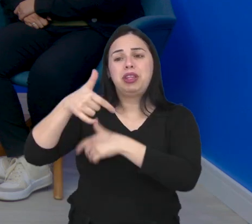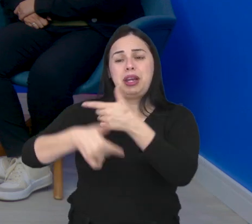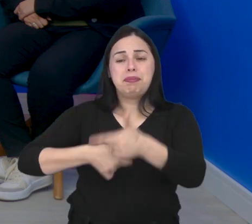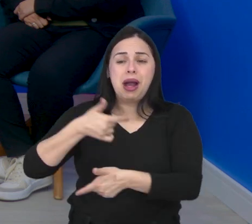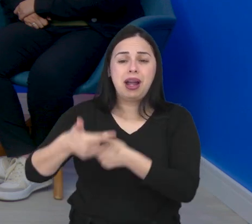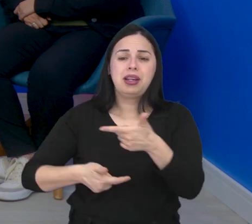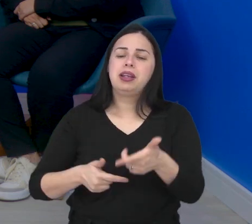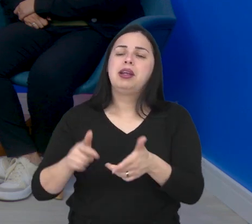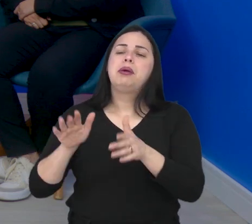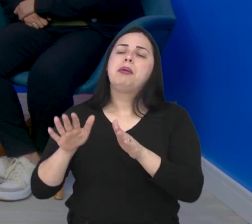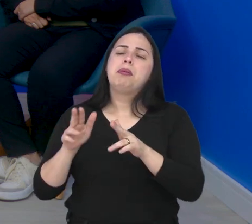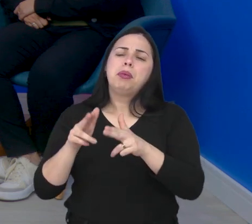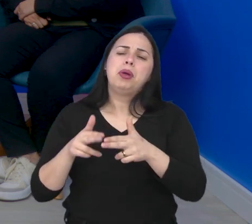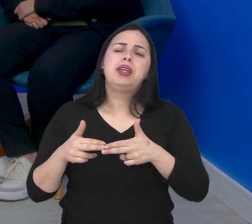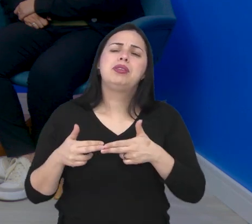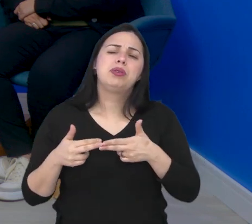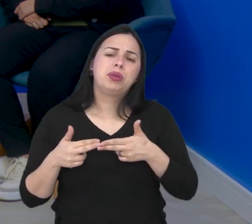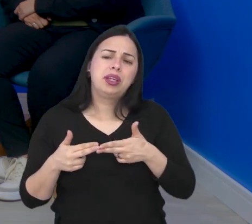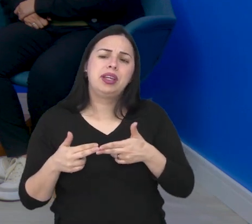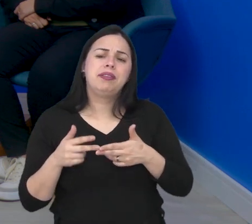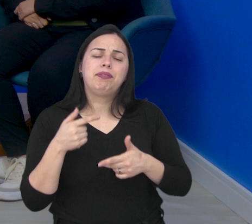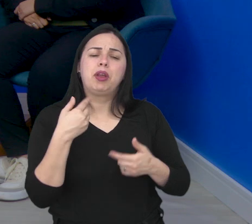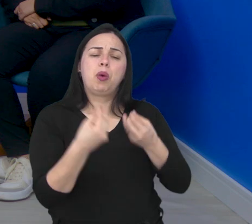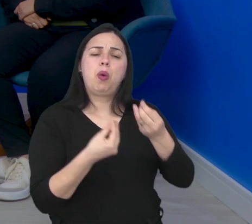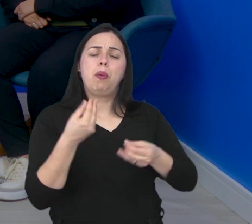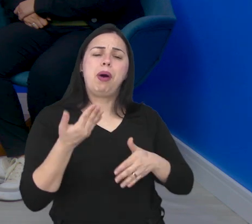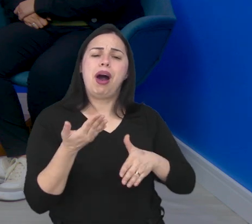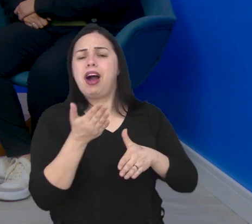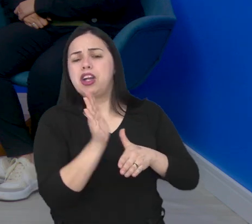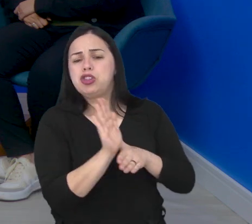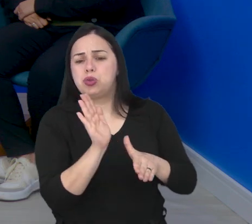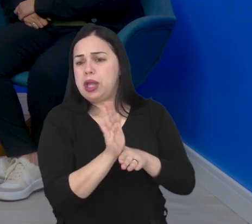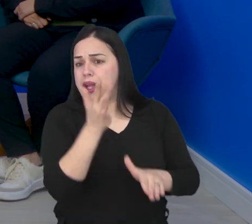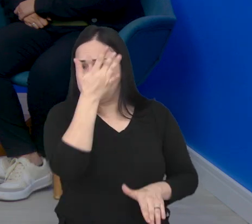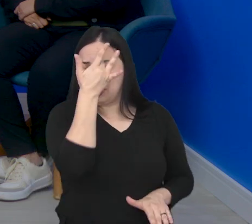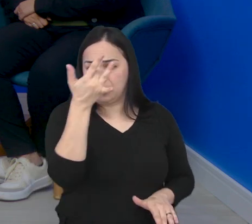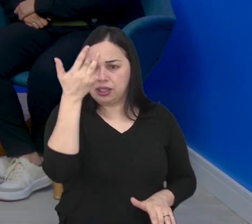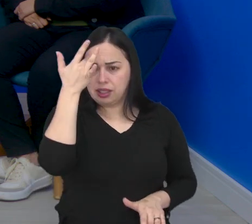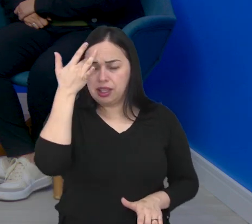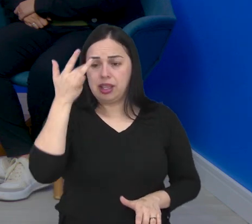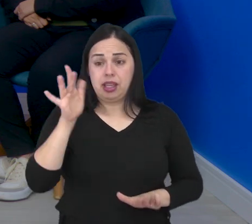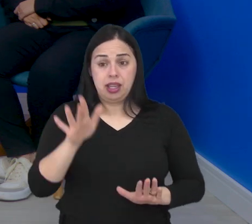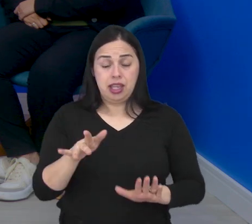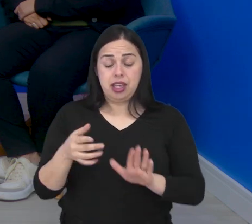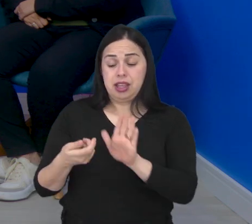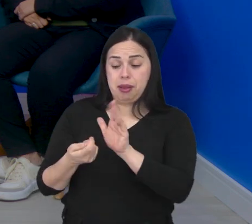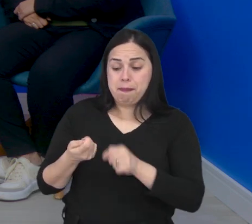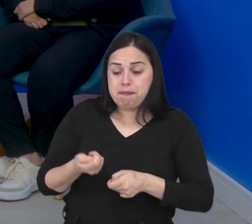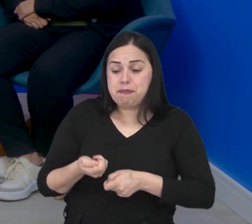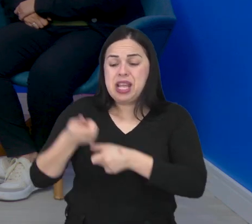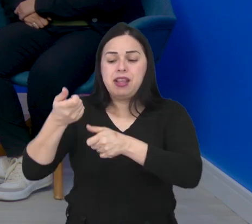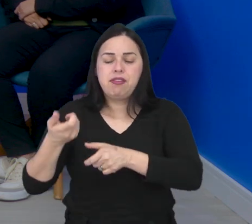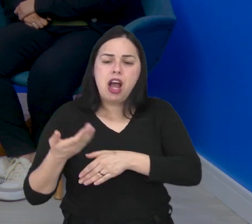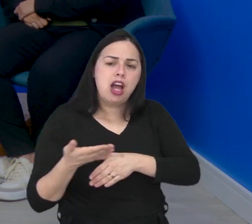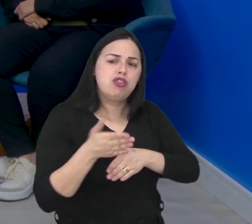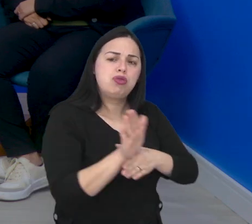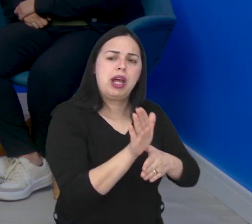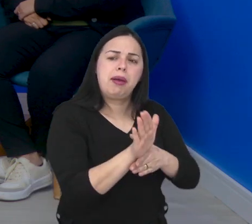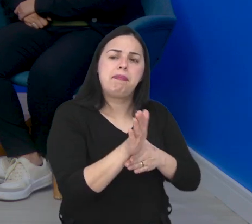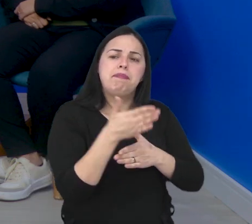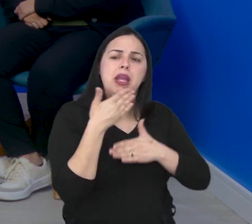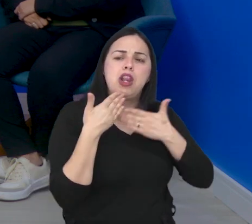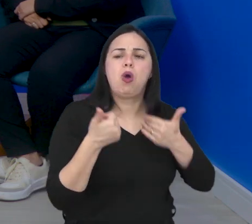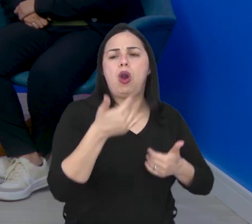as empresas precisam olhar para essa questão e de que forma esses benefícios podem trazer para o trabalhador